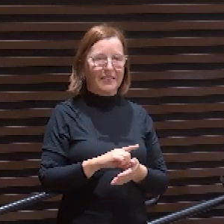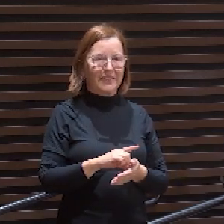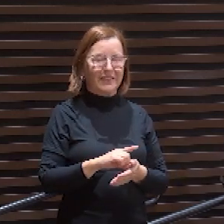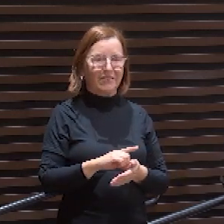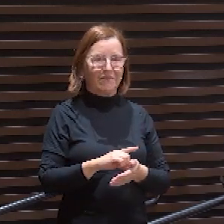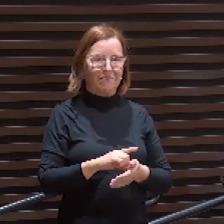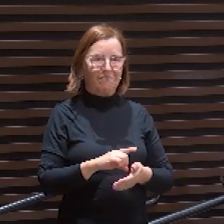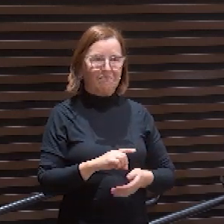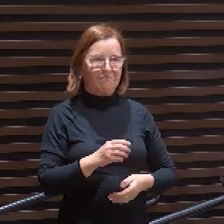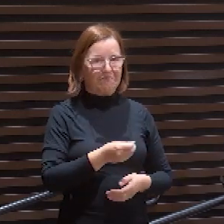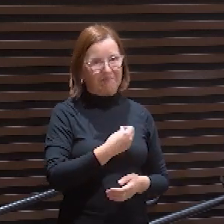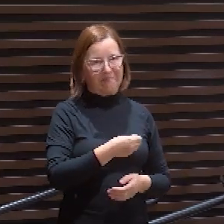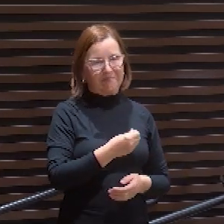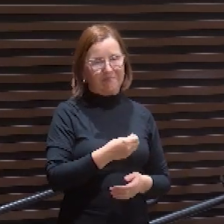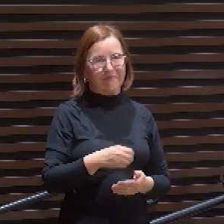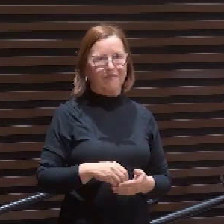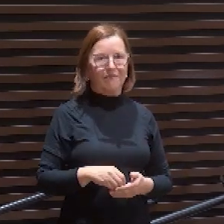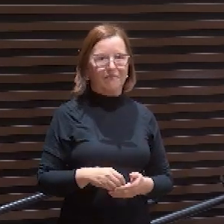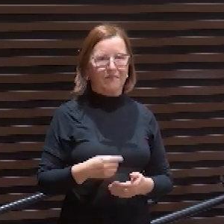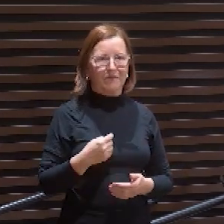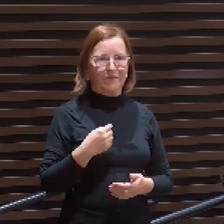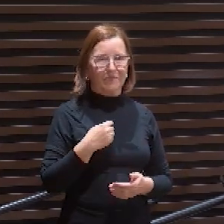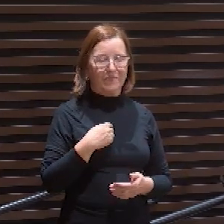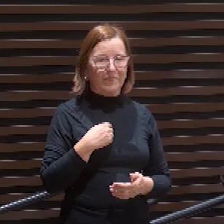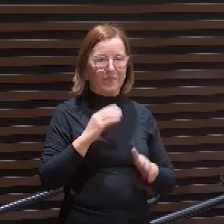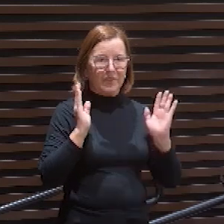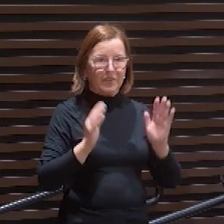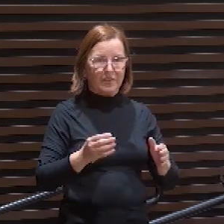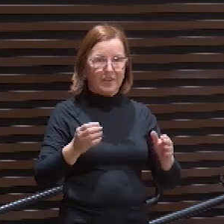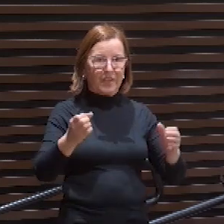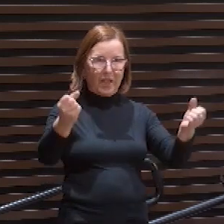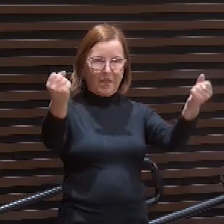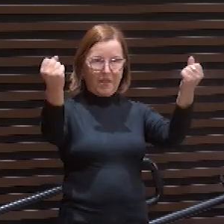existência. Eu fui abençoado